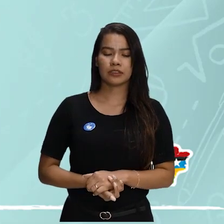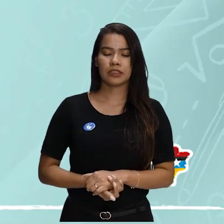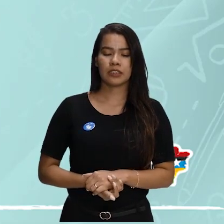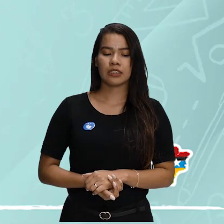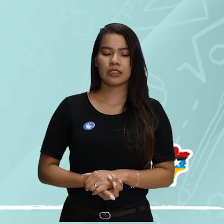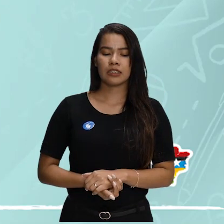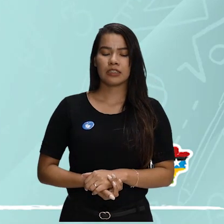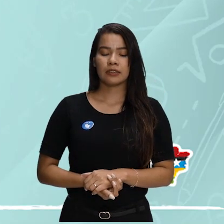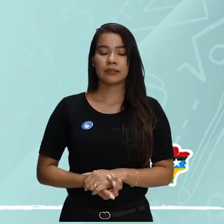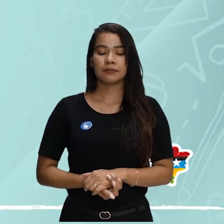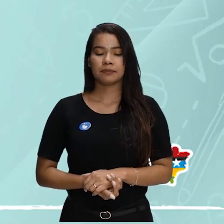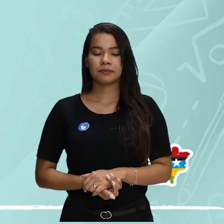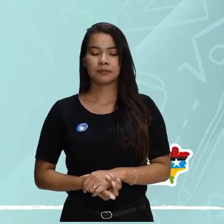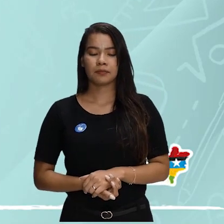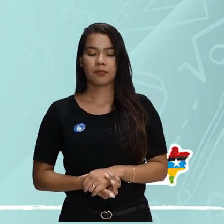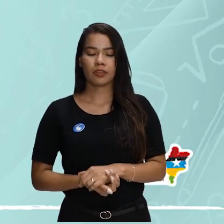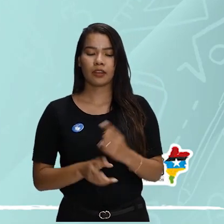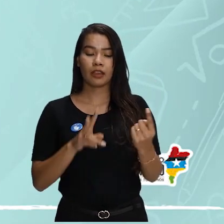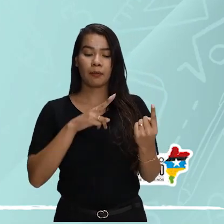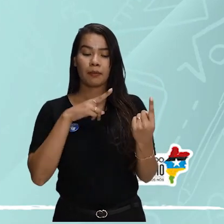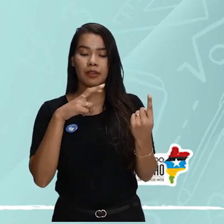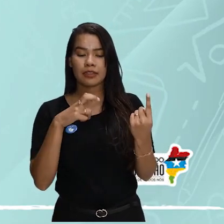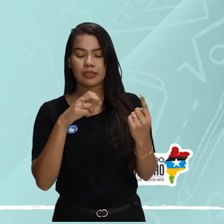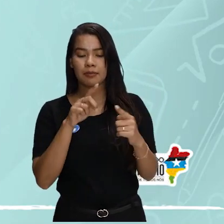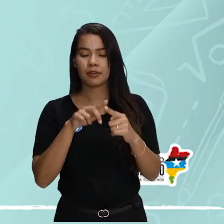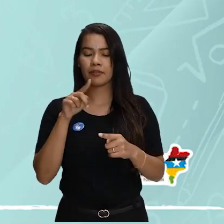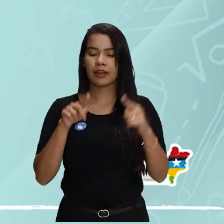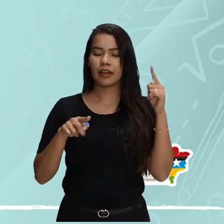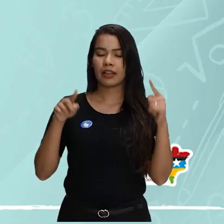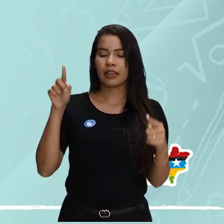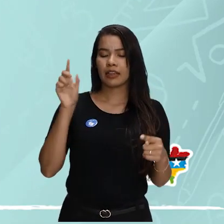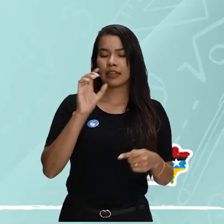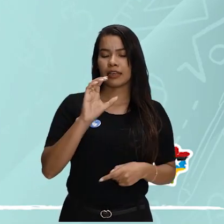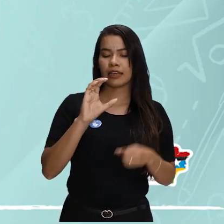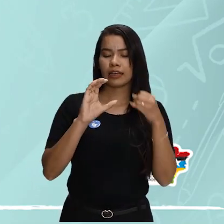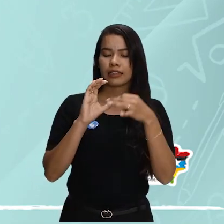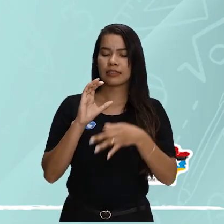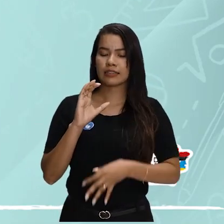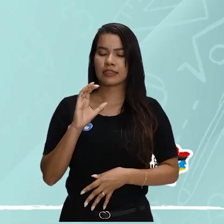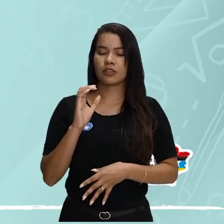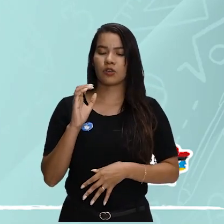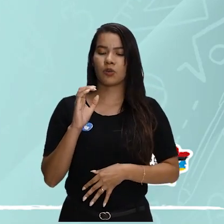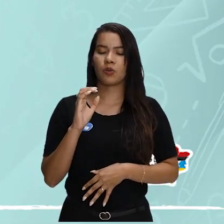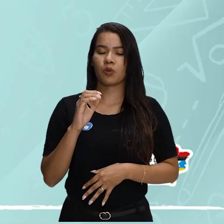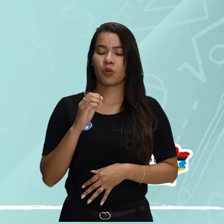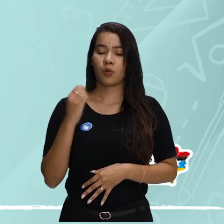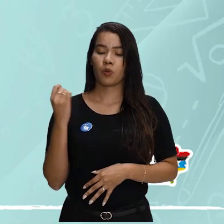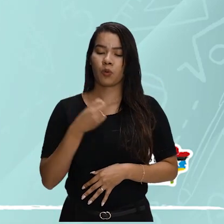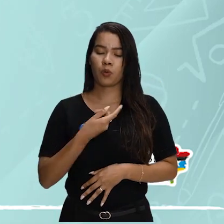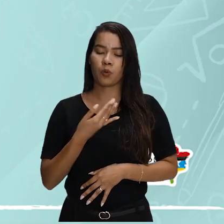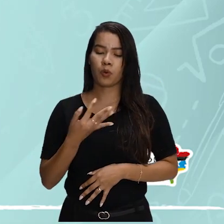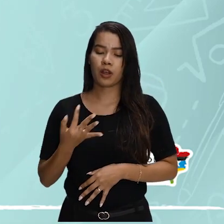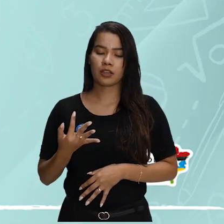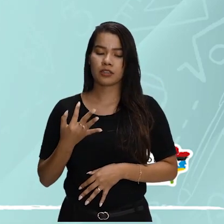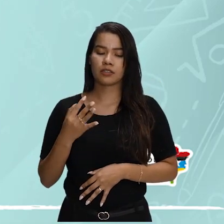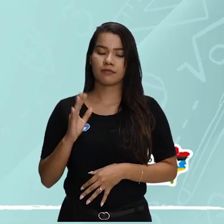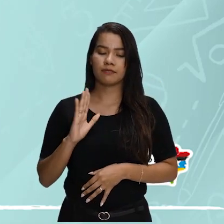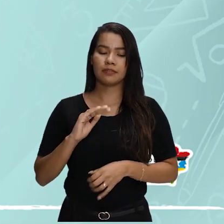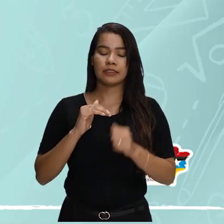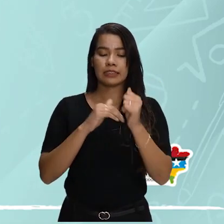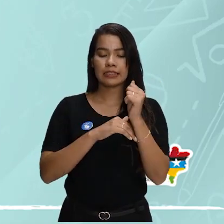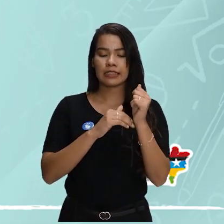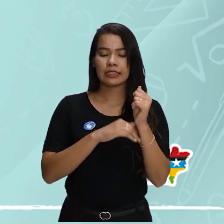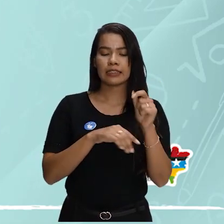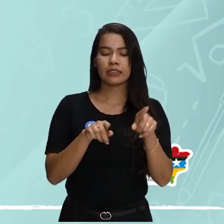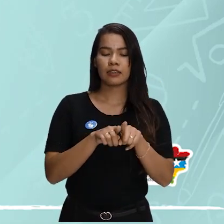as variáveis e classifique-as em qualitativa discreta e quantitativa contínua. O que